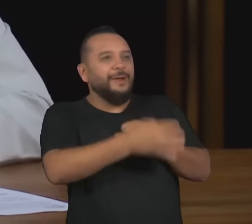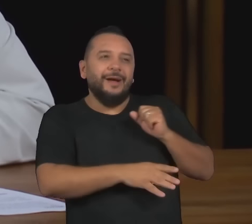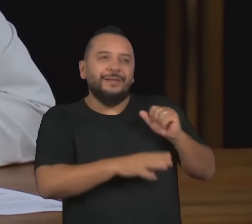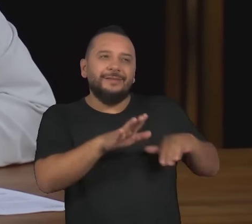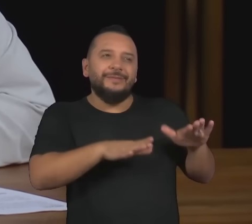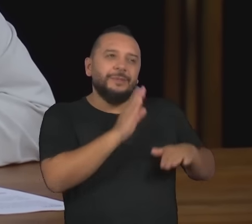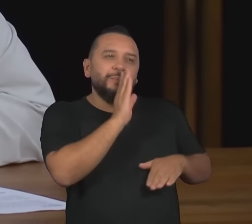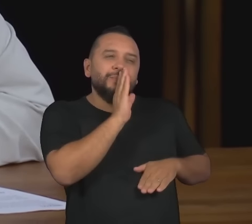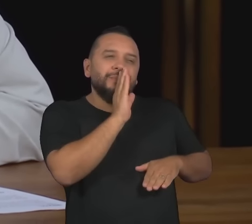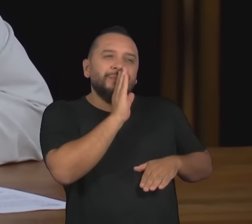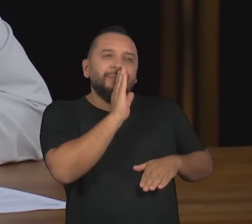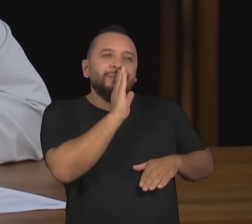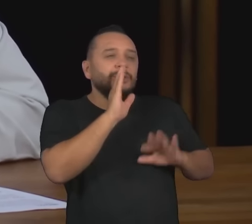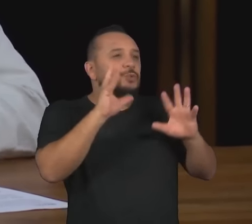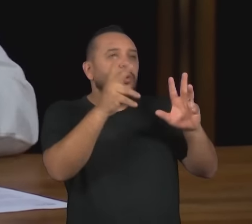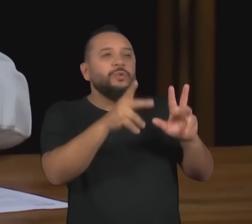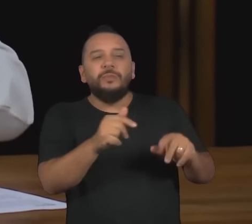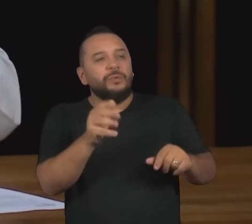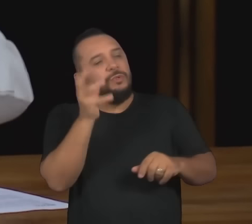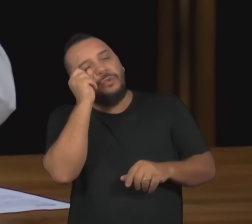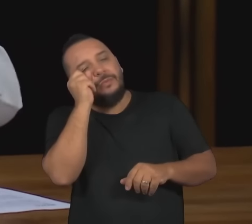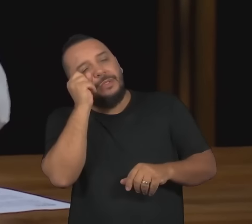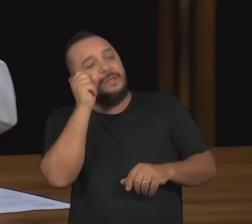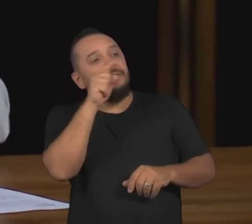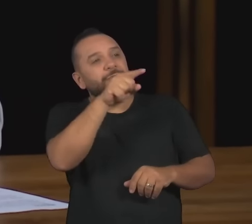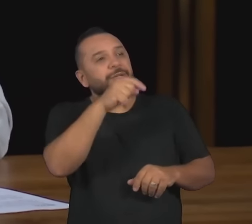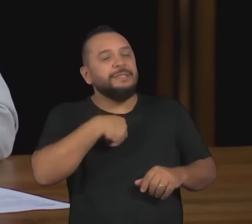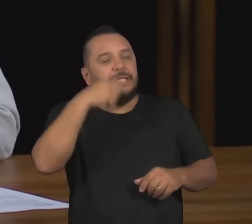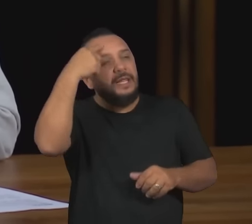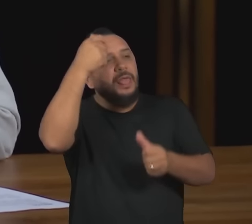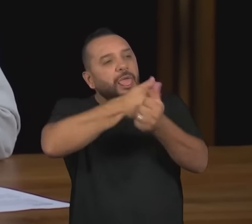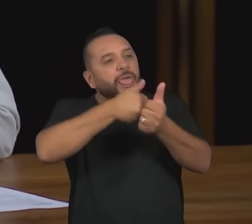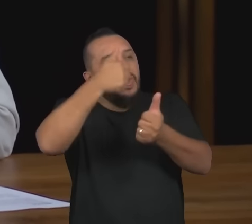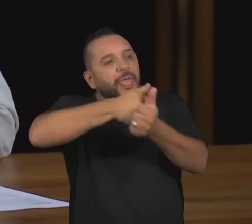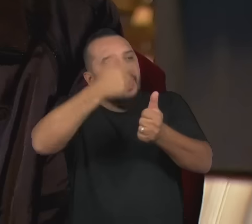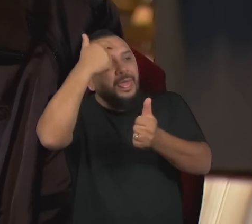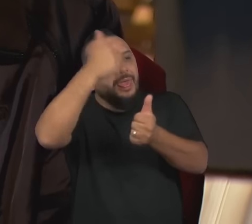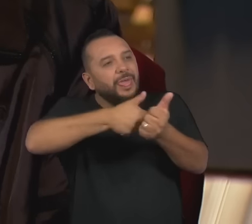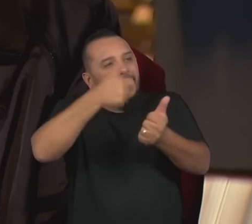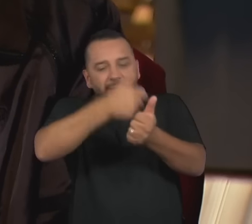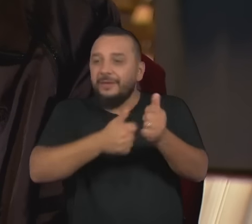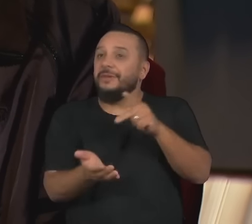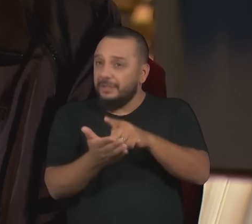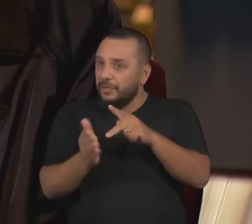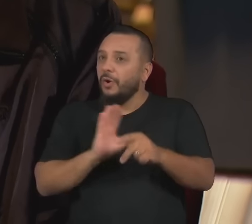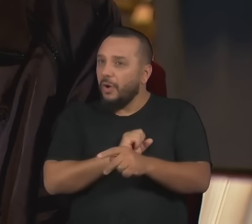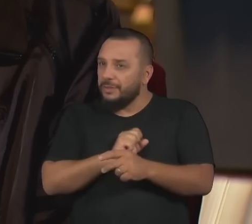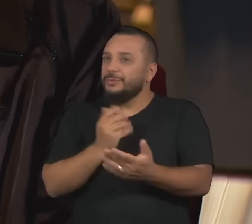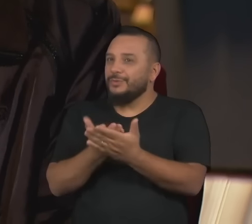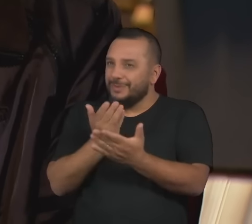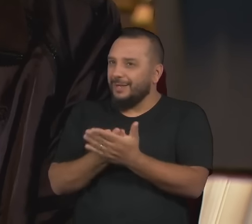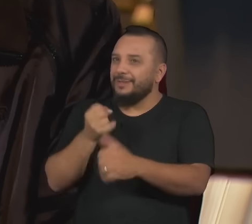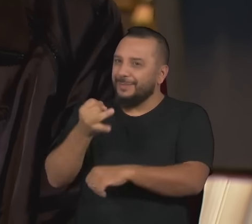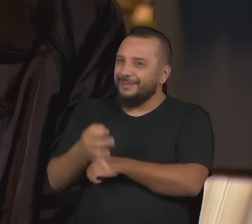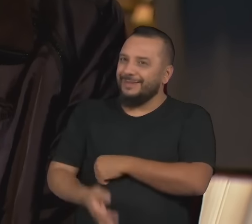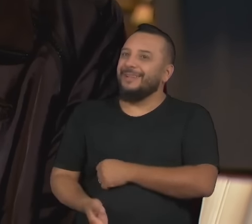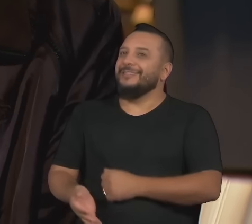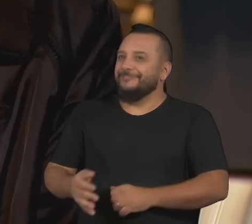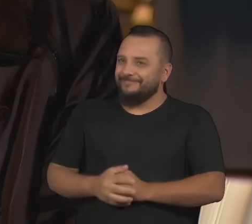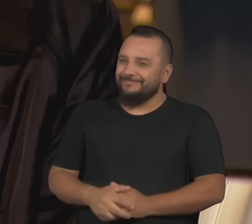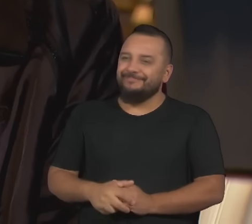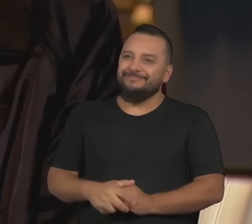Madrugada. Todo mundo está dormindo e você está maquinando. Exato. É ali que eu gosto de estudar, é o momento que eu gosto de estudar, entendeu?